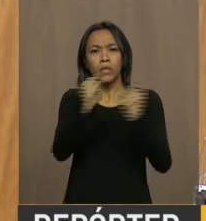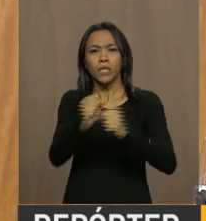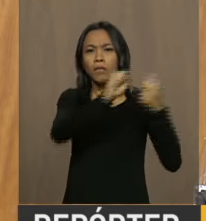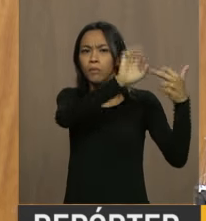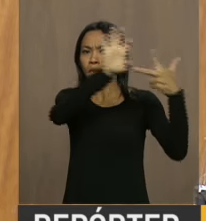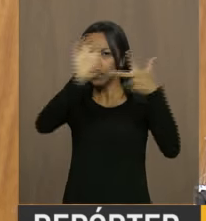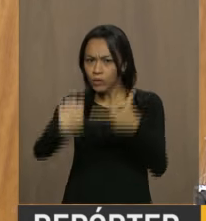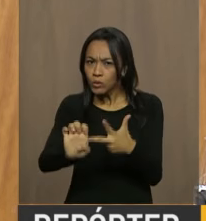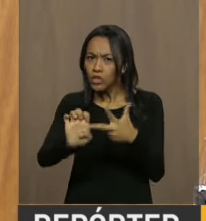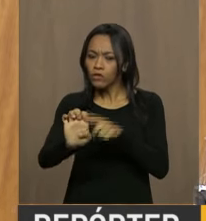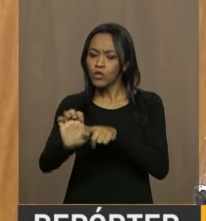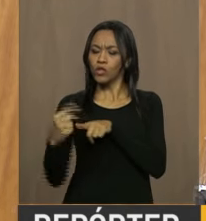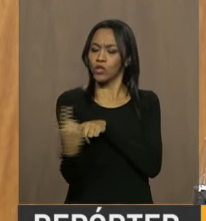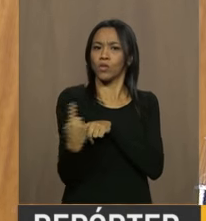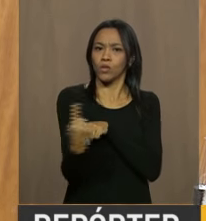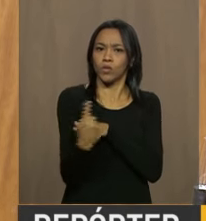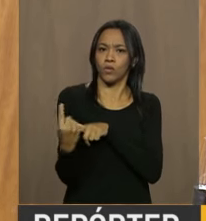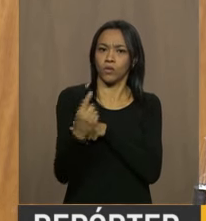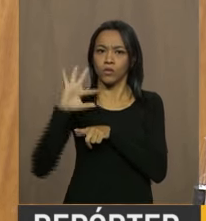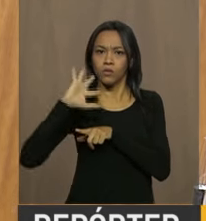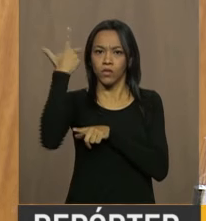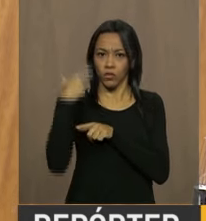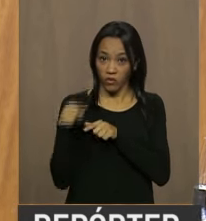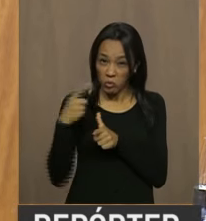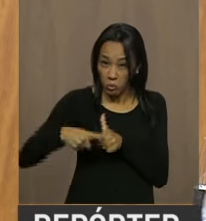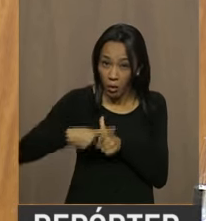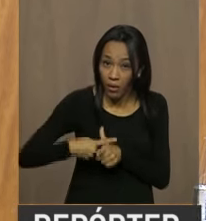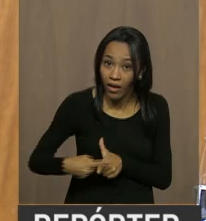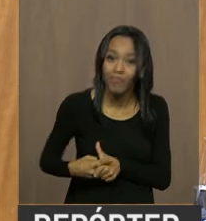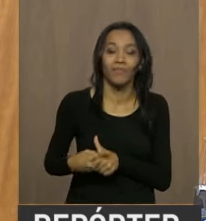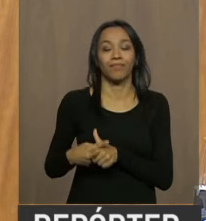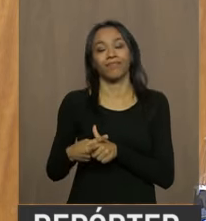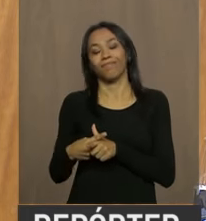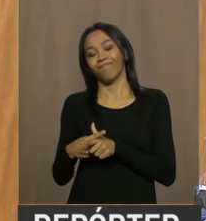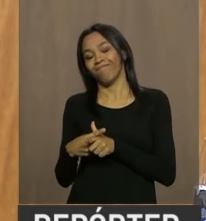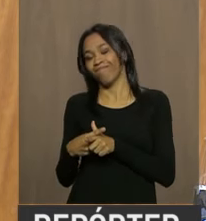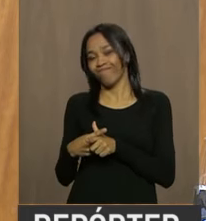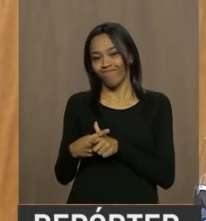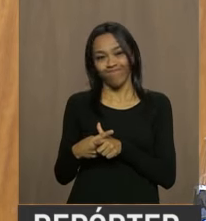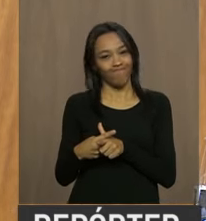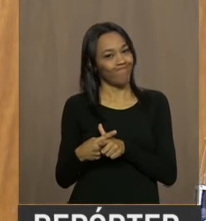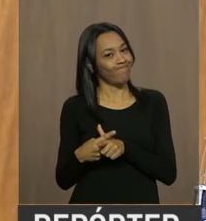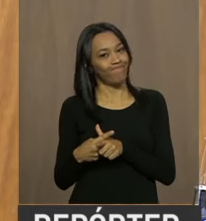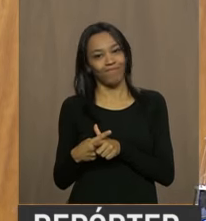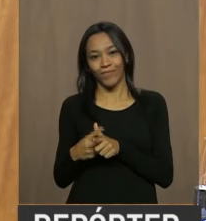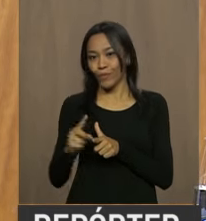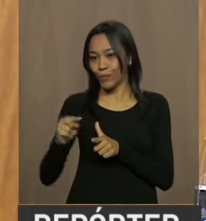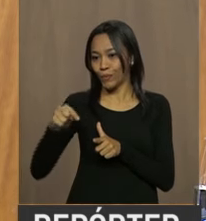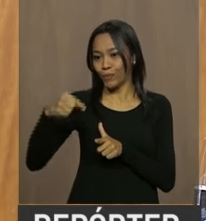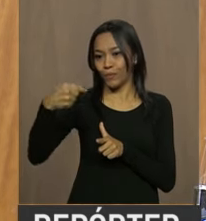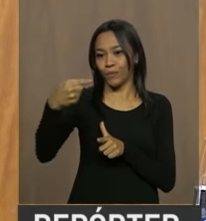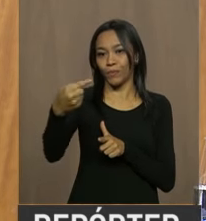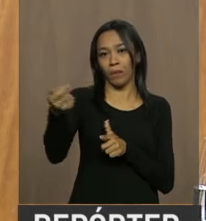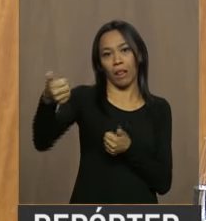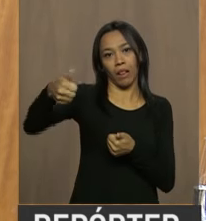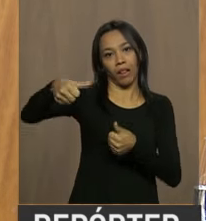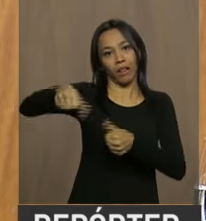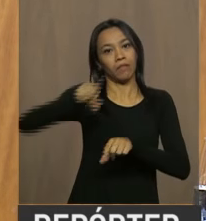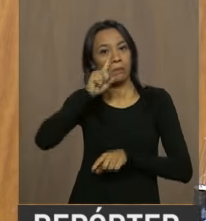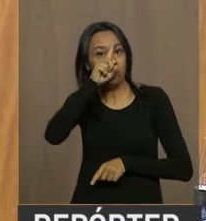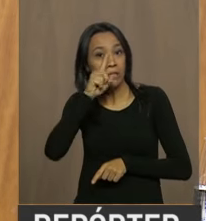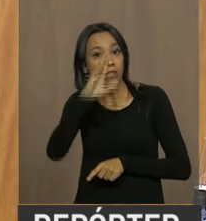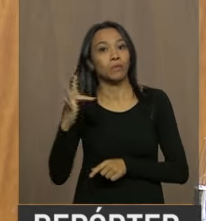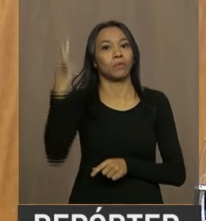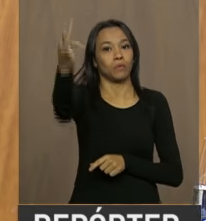resolver isoladamente essa e toda essa problemática, nós iremos prosseguir no rumo de comprometer o